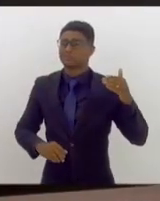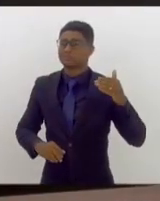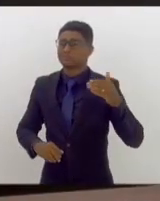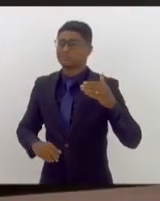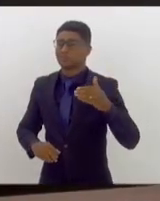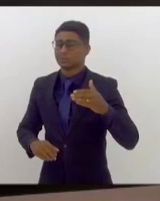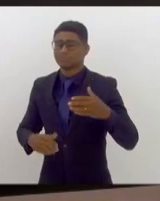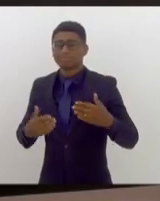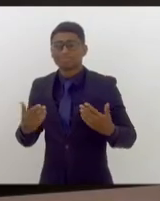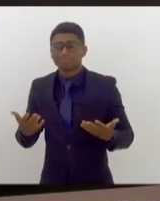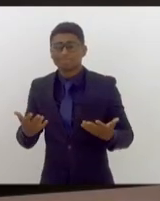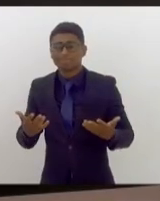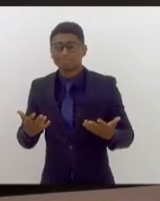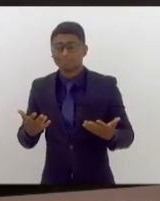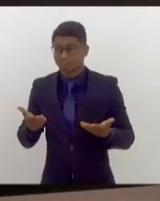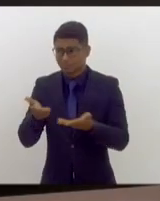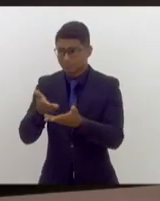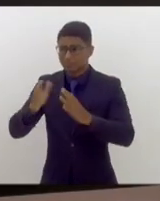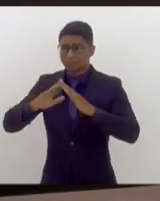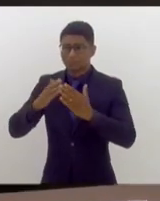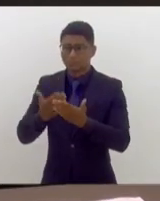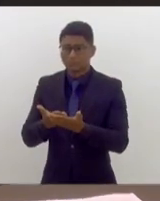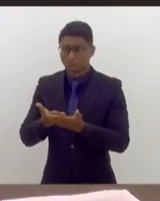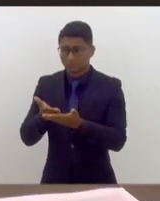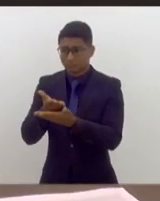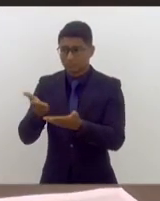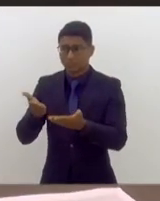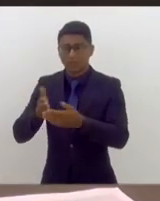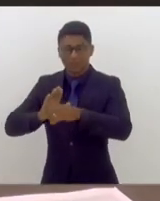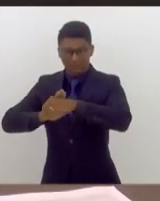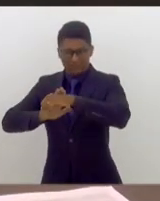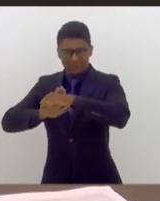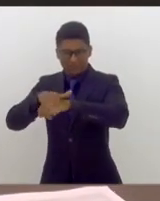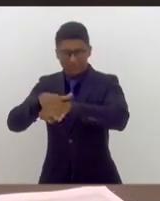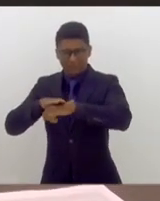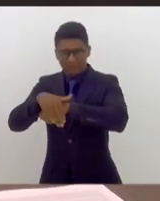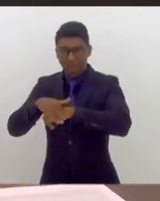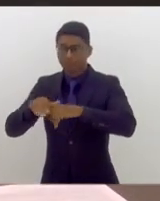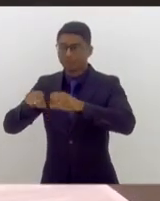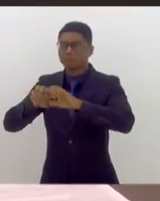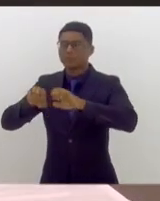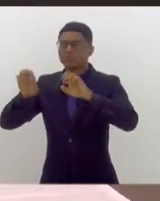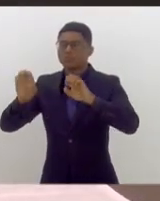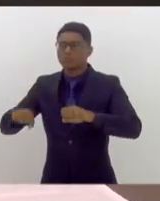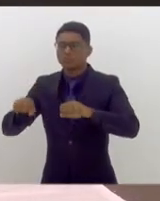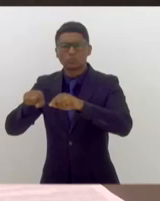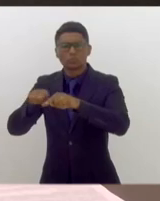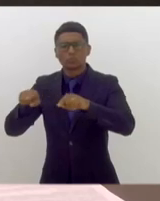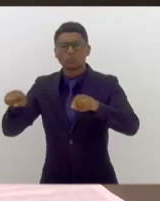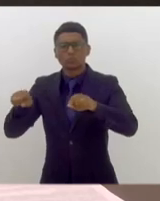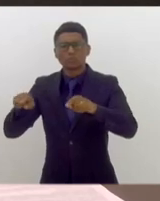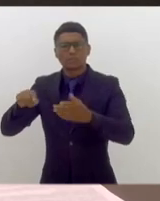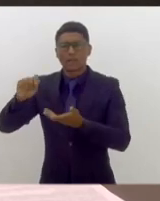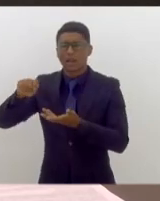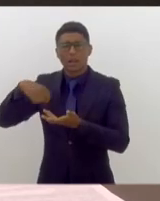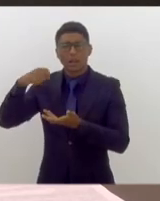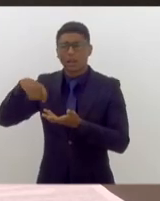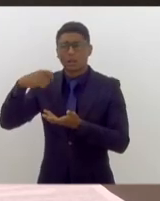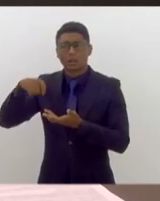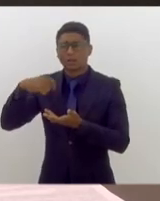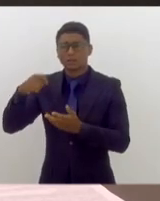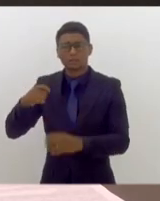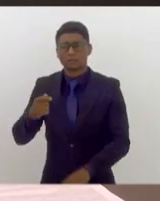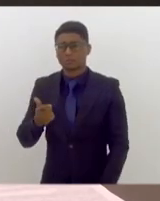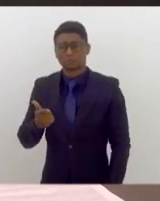encare uma infraestrutura nas escolas noturnas que, em alguma delas, nem a alimentação coerente